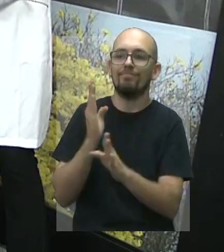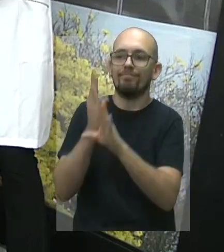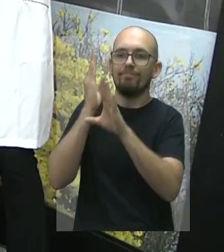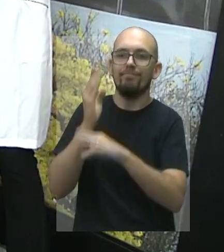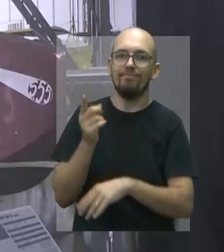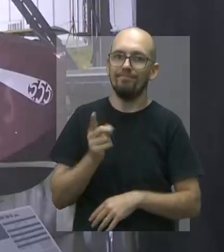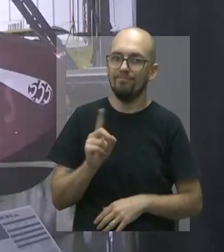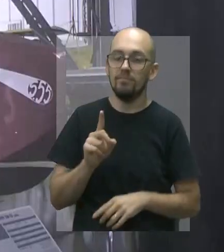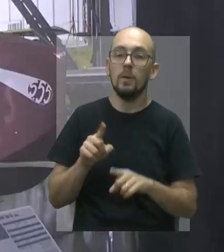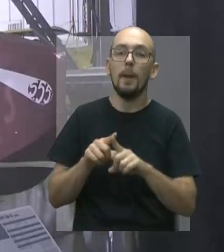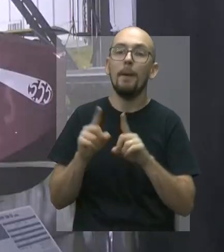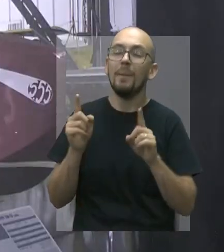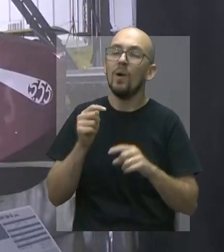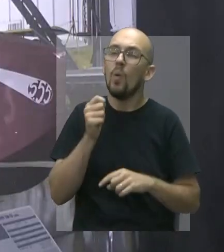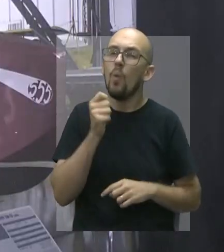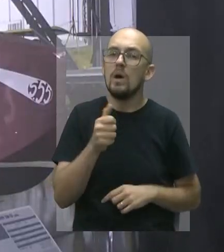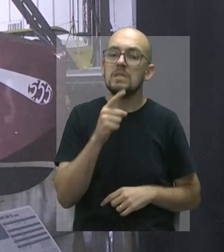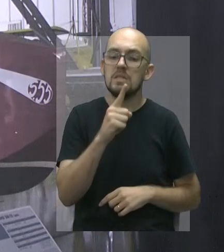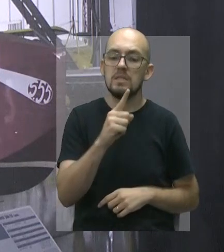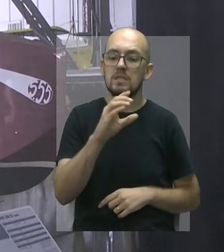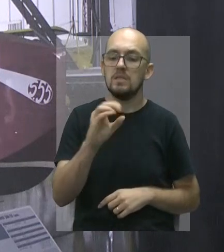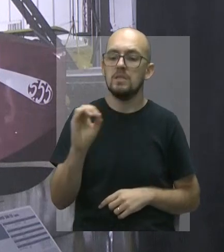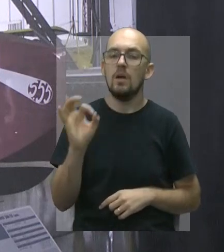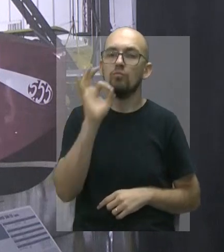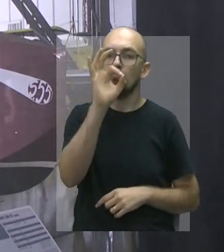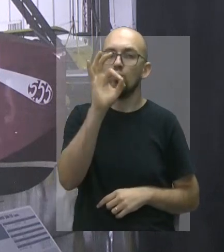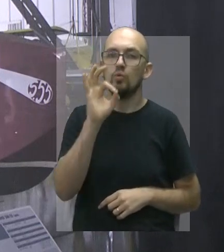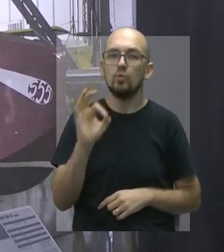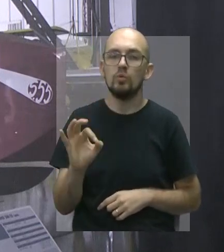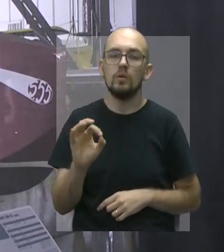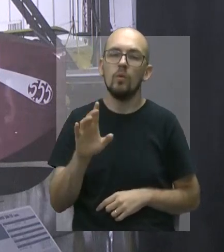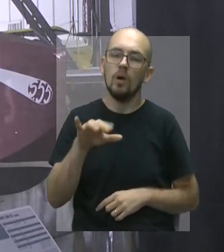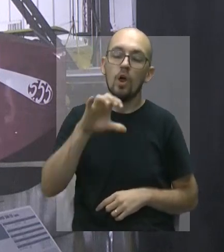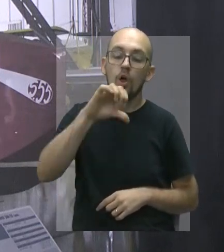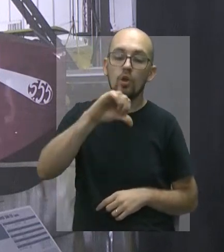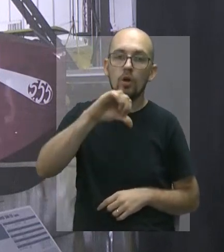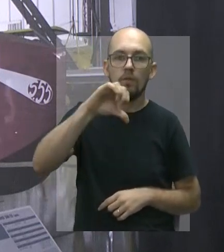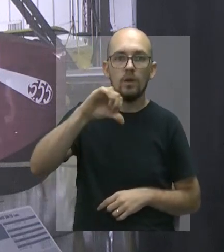tá? Mas é quase 100%. Então a gente fala aí de